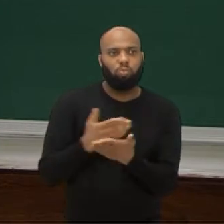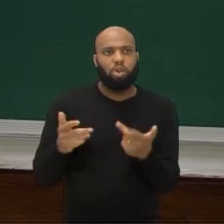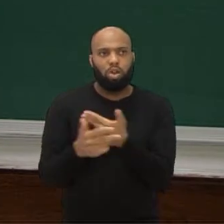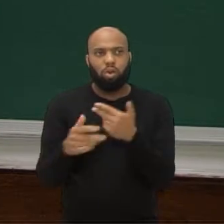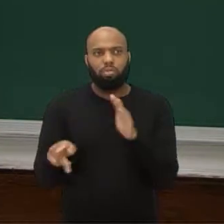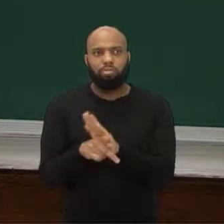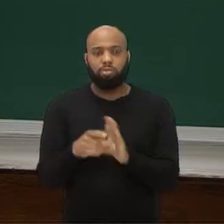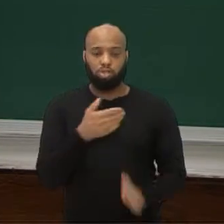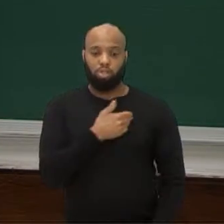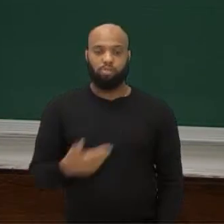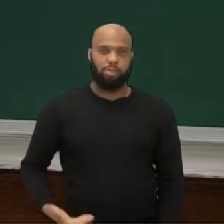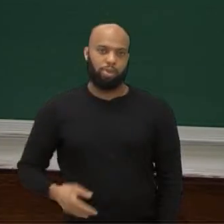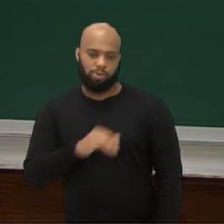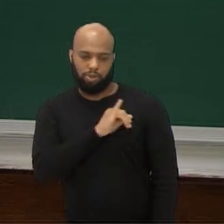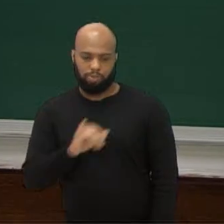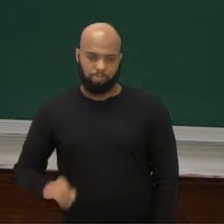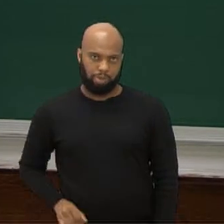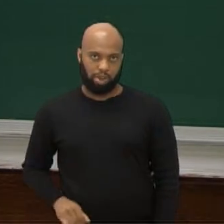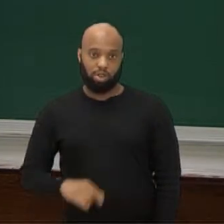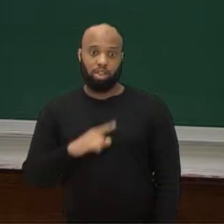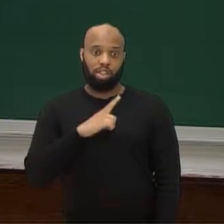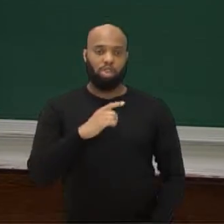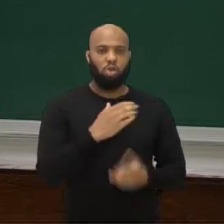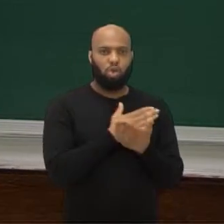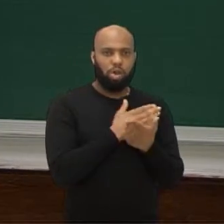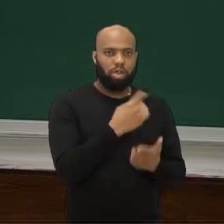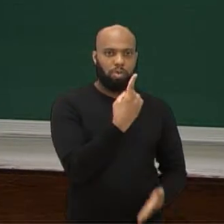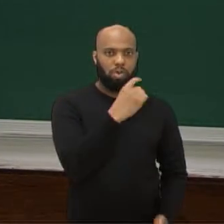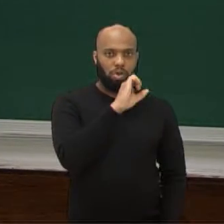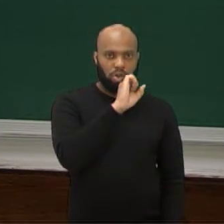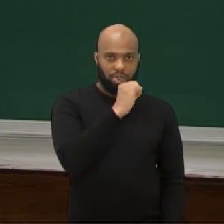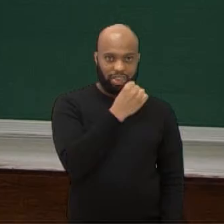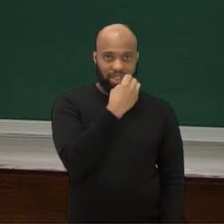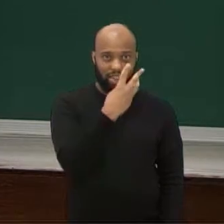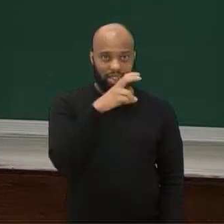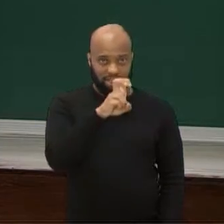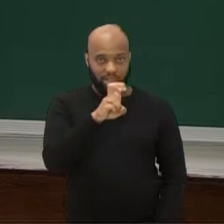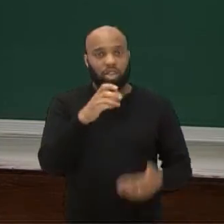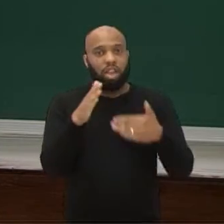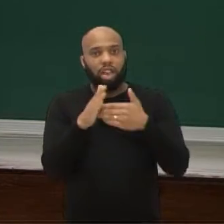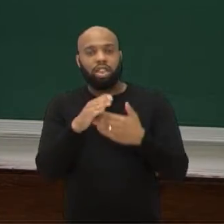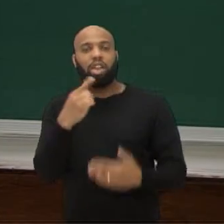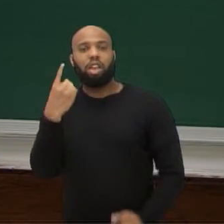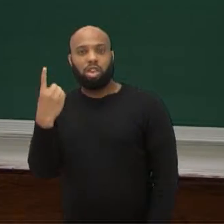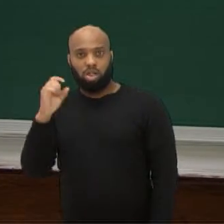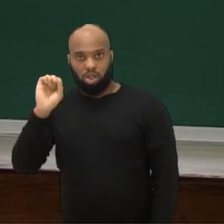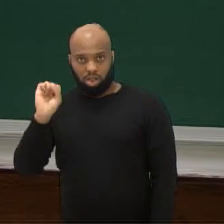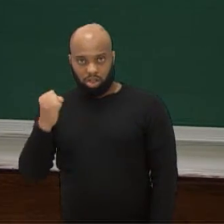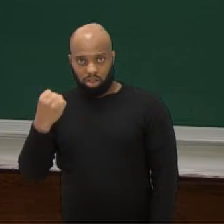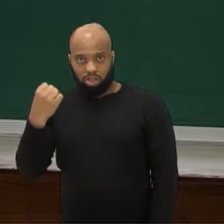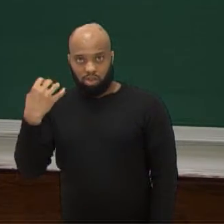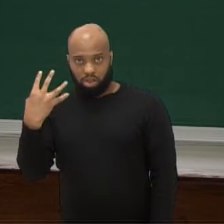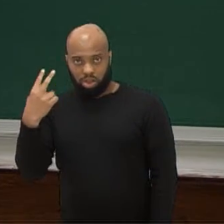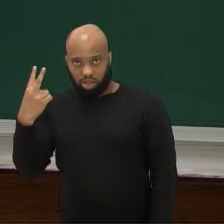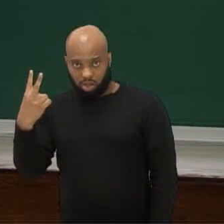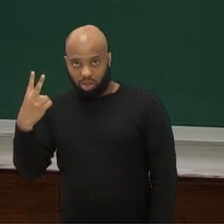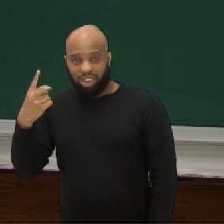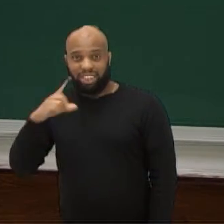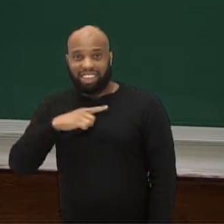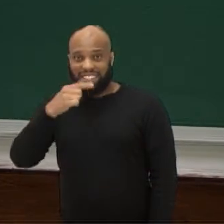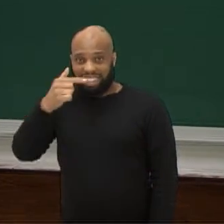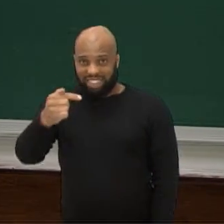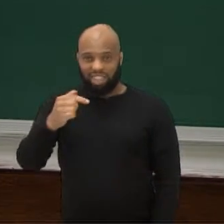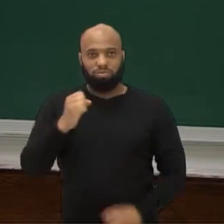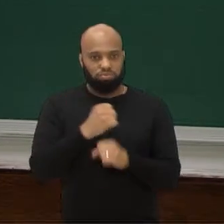passaram alguns anos, tá? De 1835 até 1842, nós já temos 7 anos de conflito, 12 mil